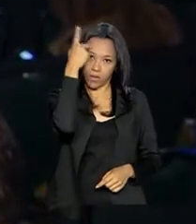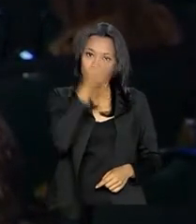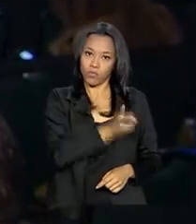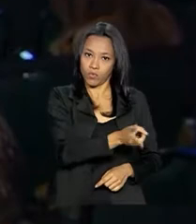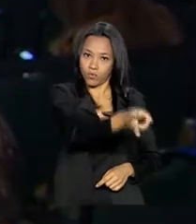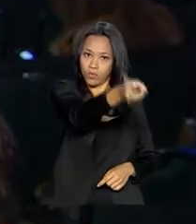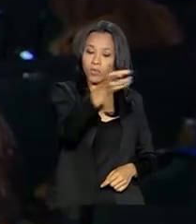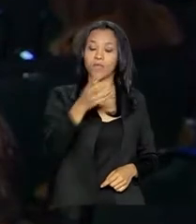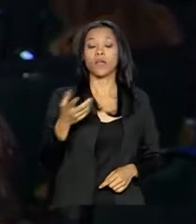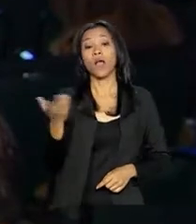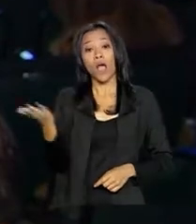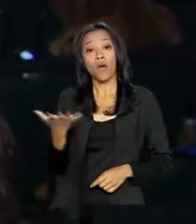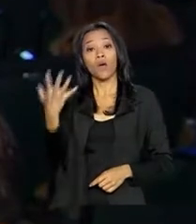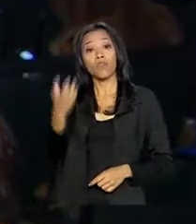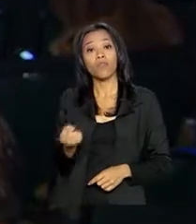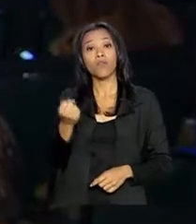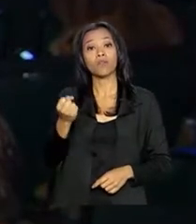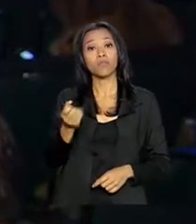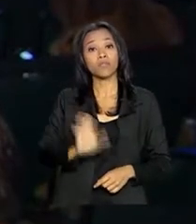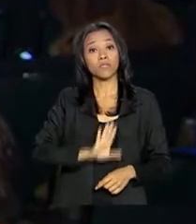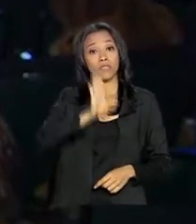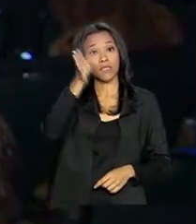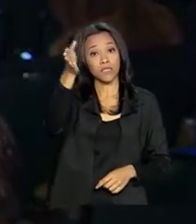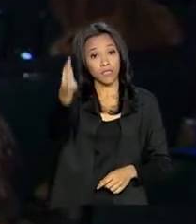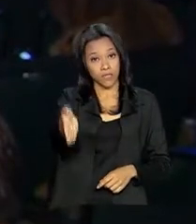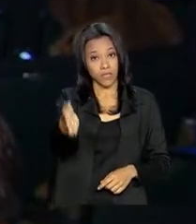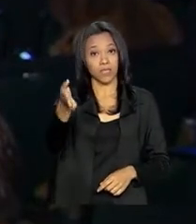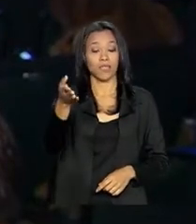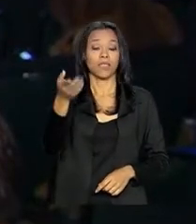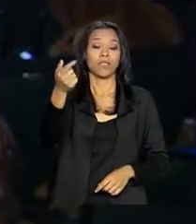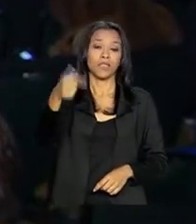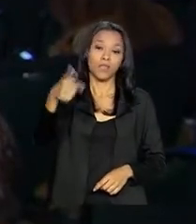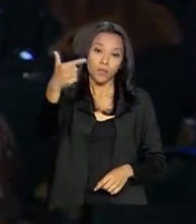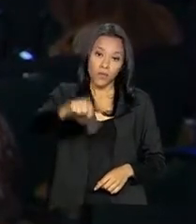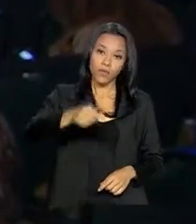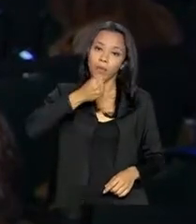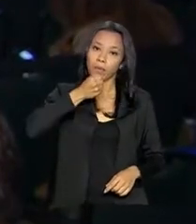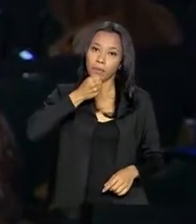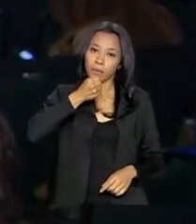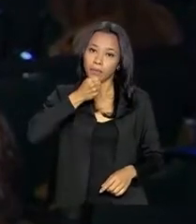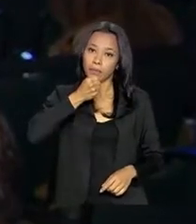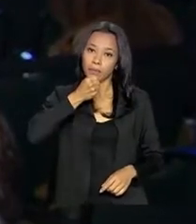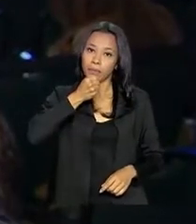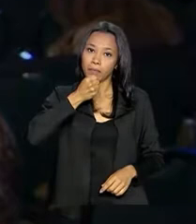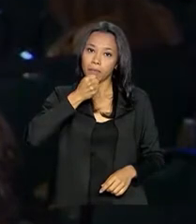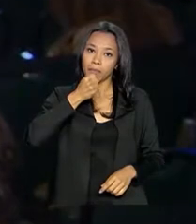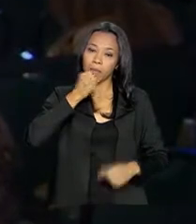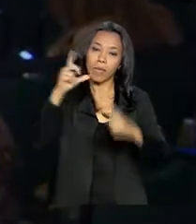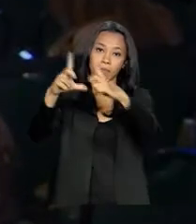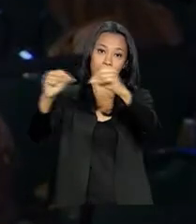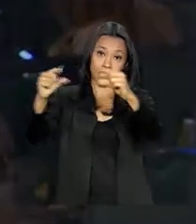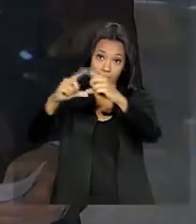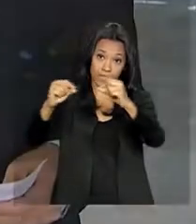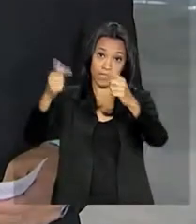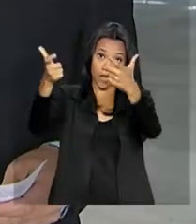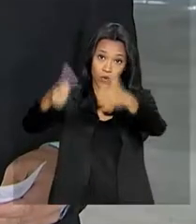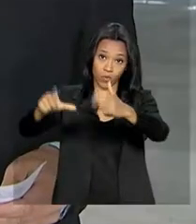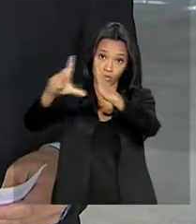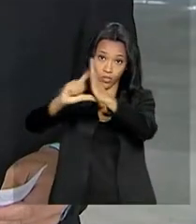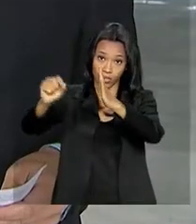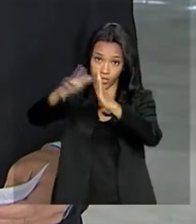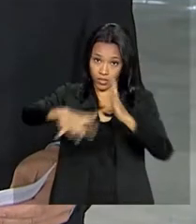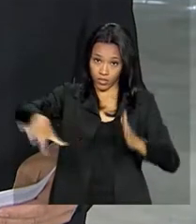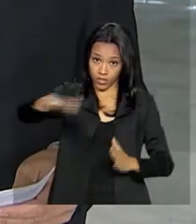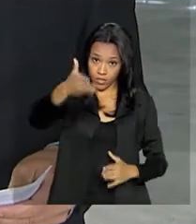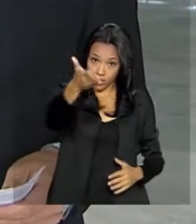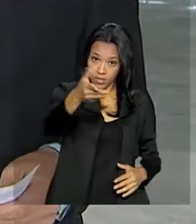E agora a gente vai a São Paulo, onde meu colega Ney Pereira tem outras informações para a gente. A gente vai a Brasília, aliás, no Palácio Planalto, onde o meu